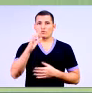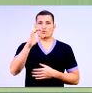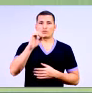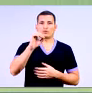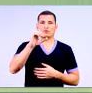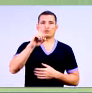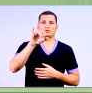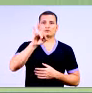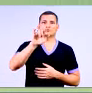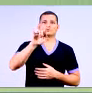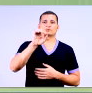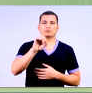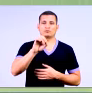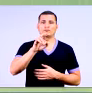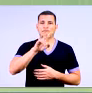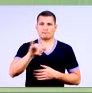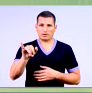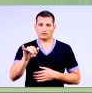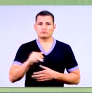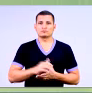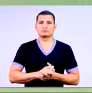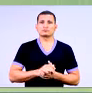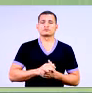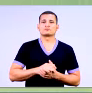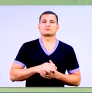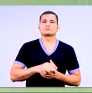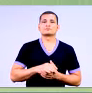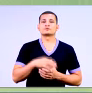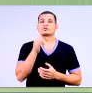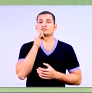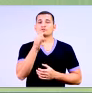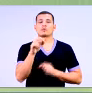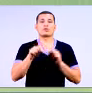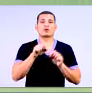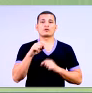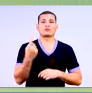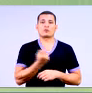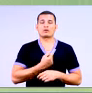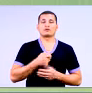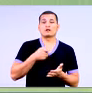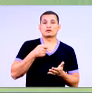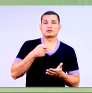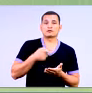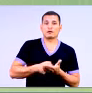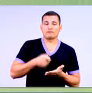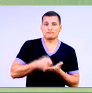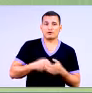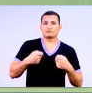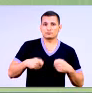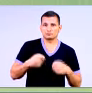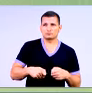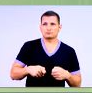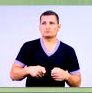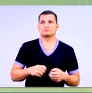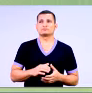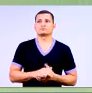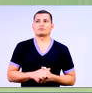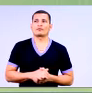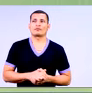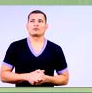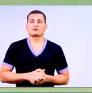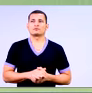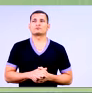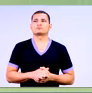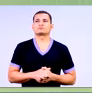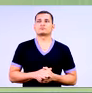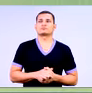nós devemos fazer, né? Então, é o conjunto dos deveres exigidos no